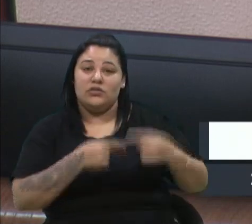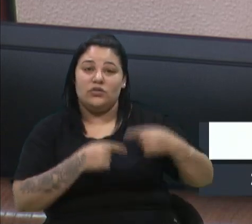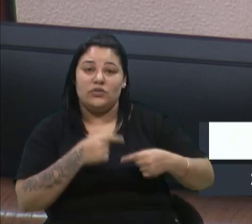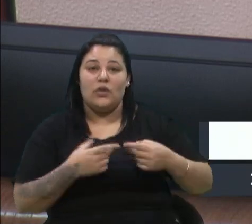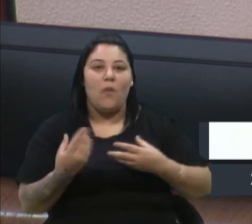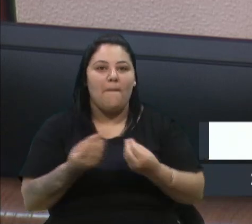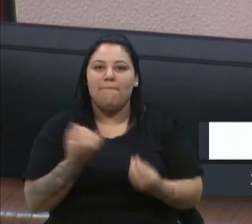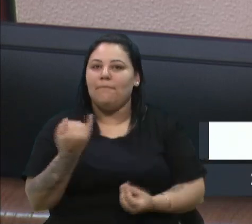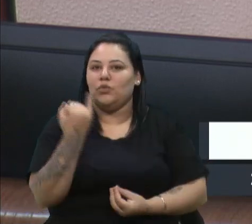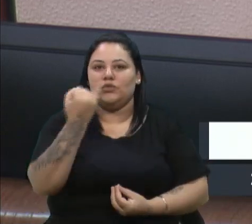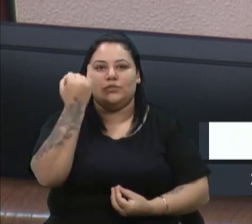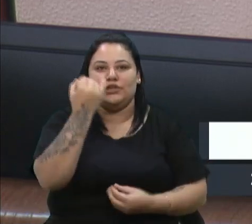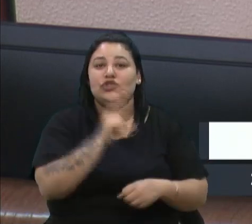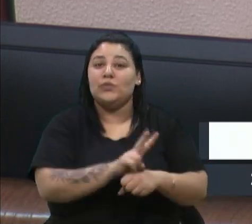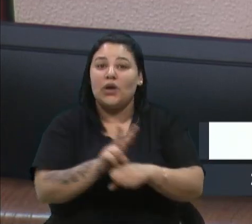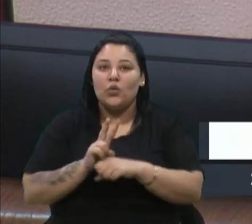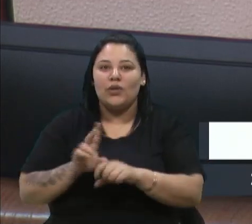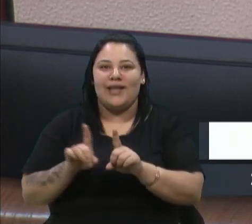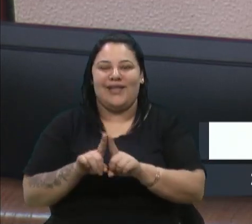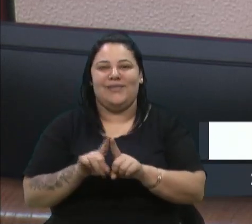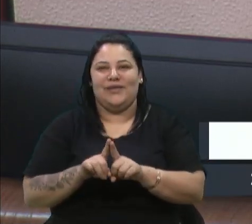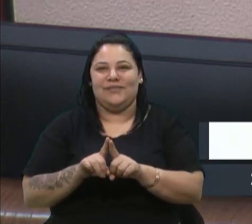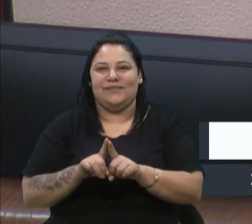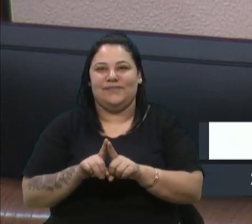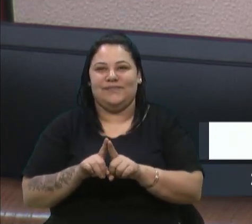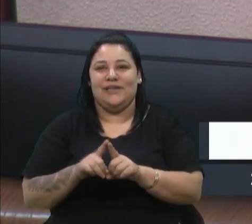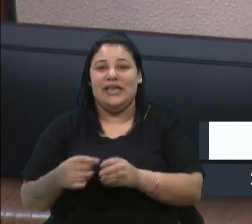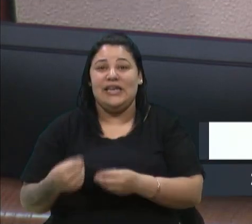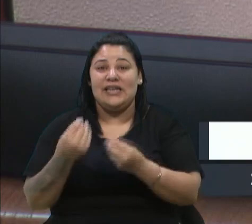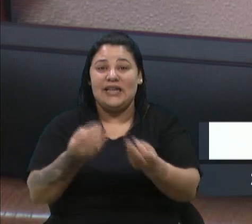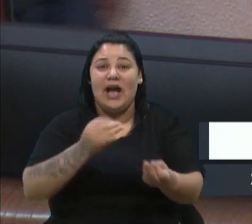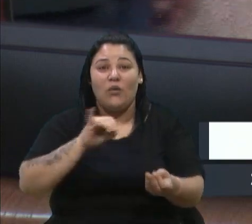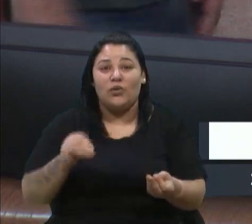importante para cuidar, proporcionar aos